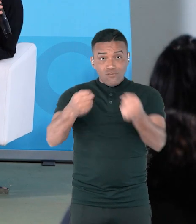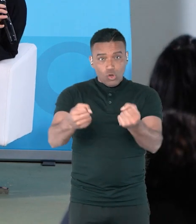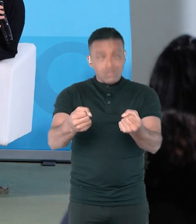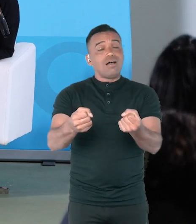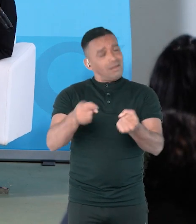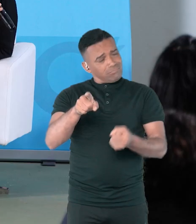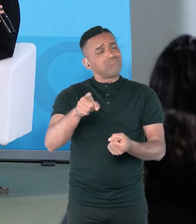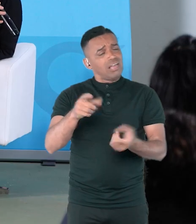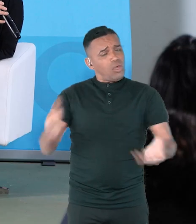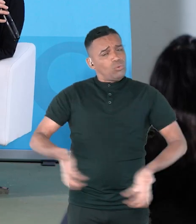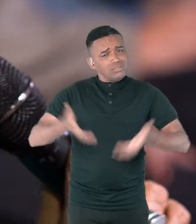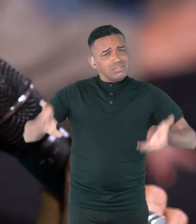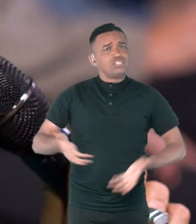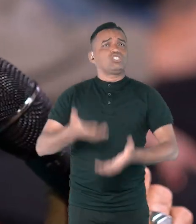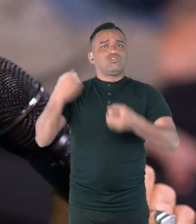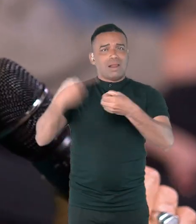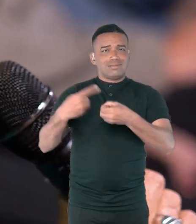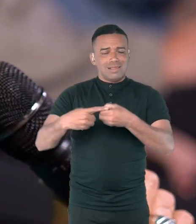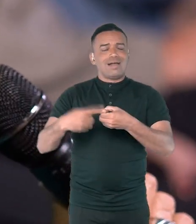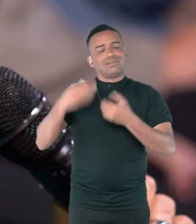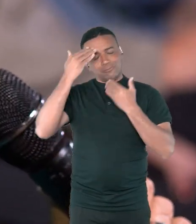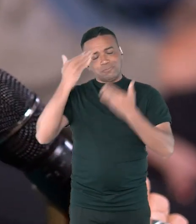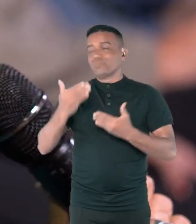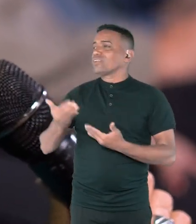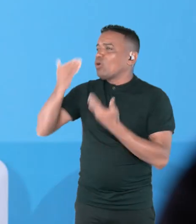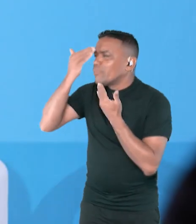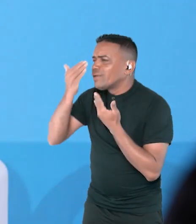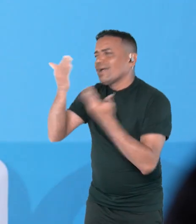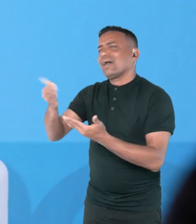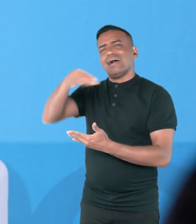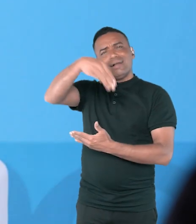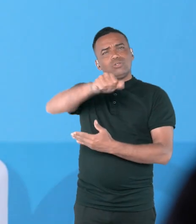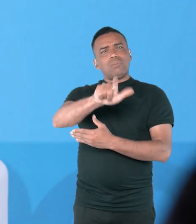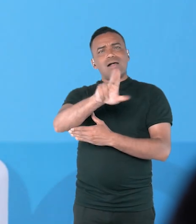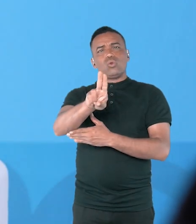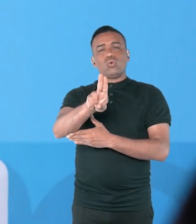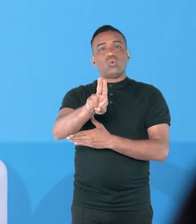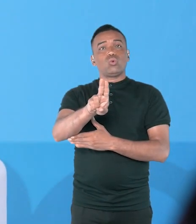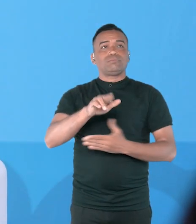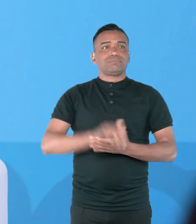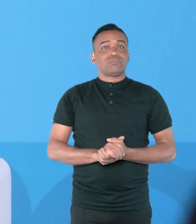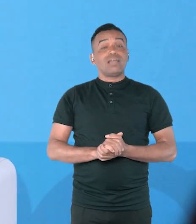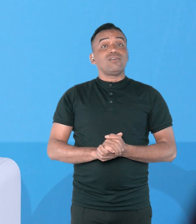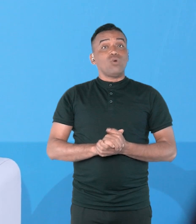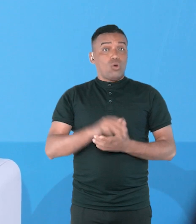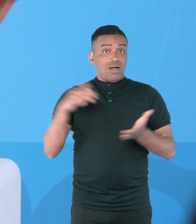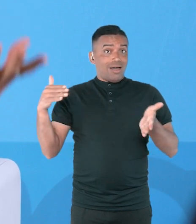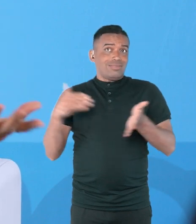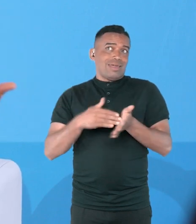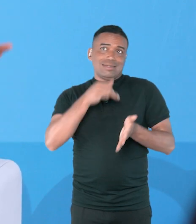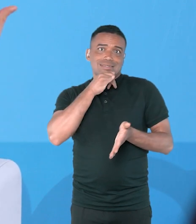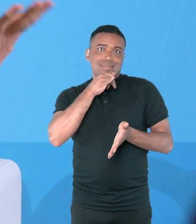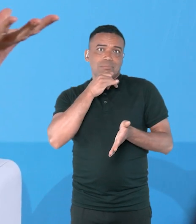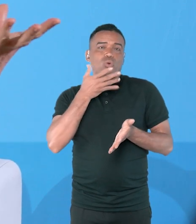vem reforçar, eu acho que é um grande incentivo para todo mundo aqui. Obrigada. Obrigada a você, Malu. Eu vou até